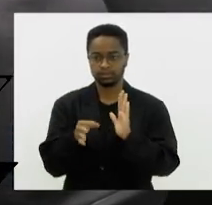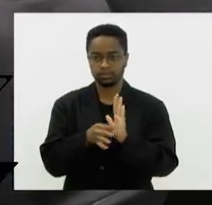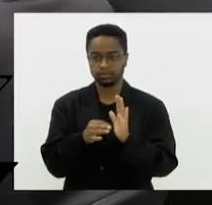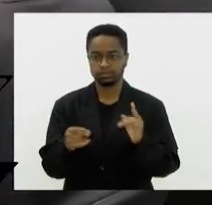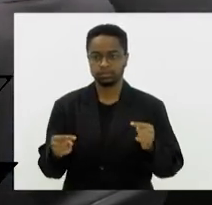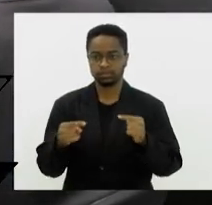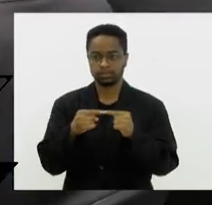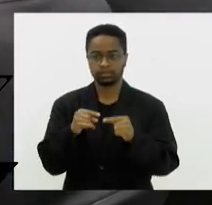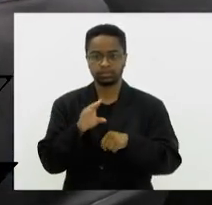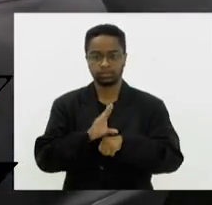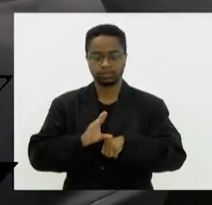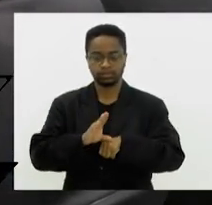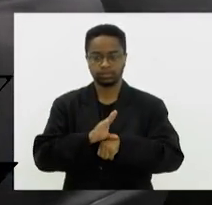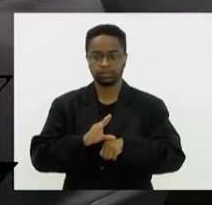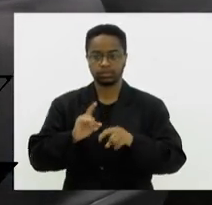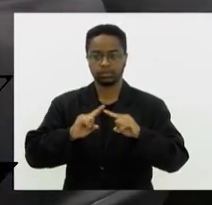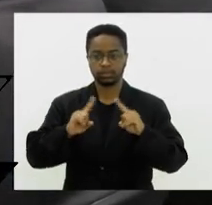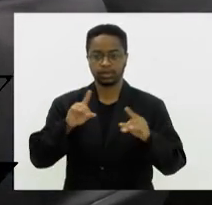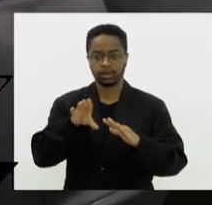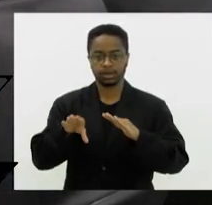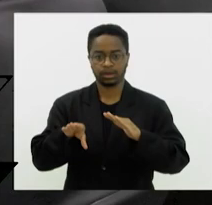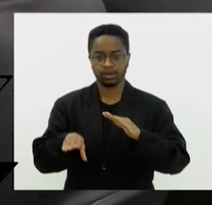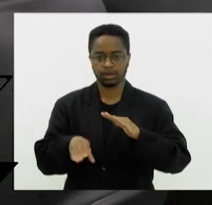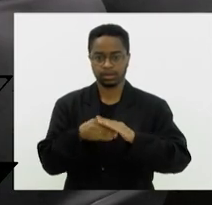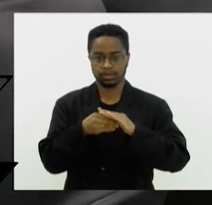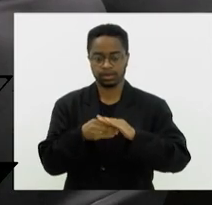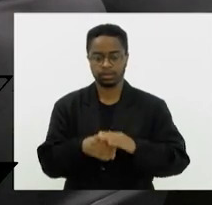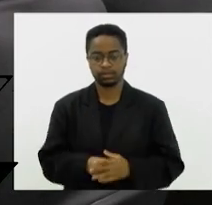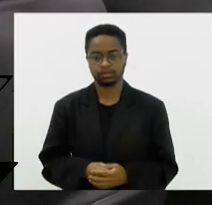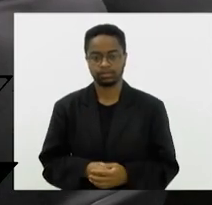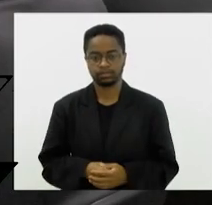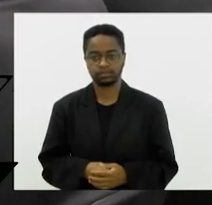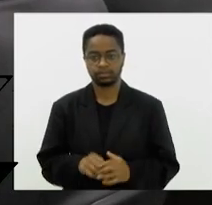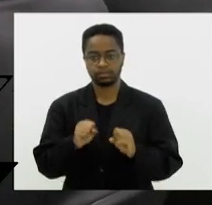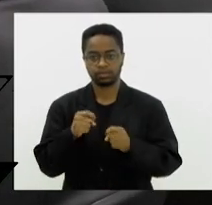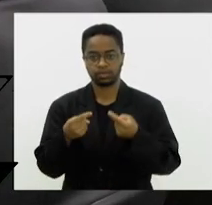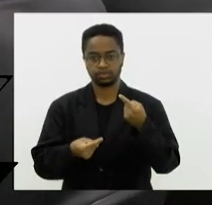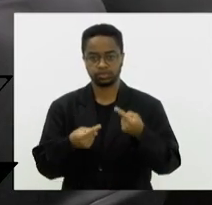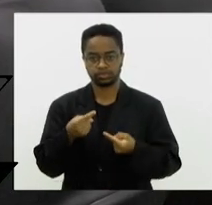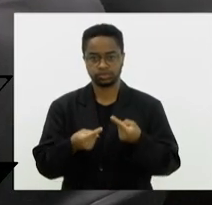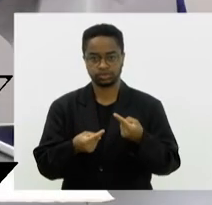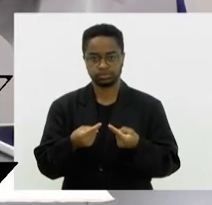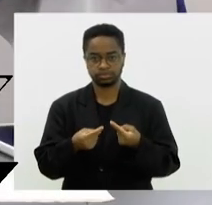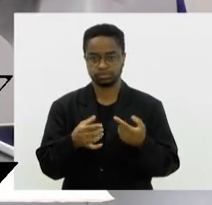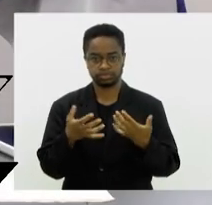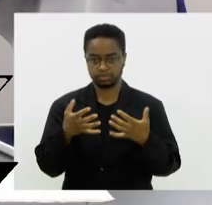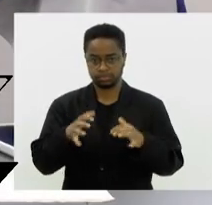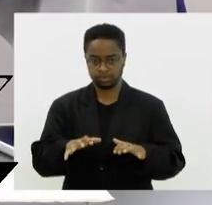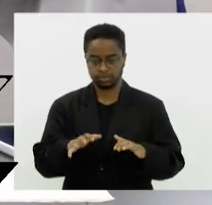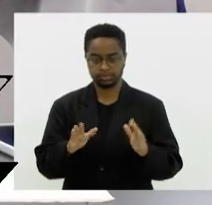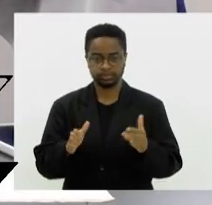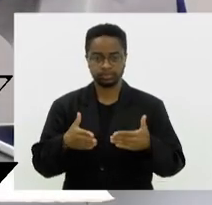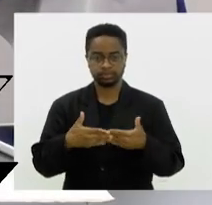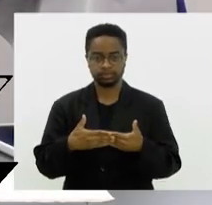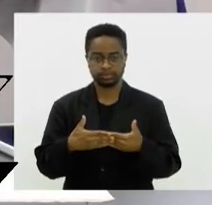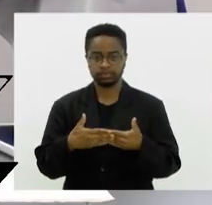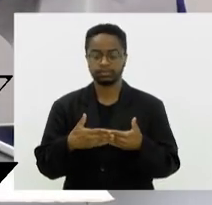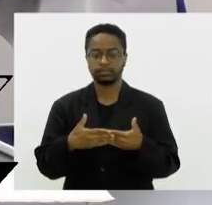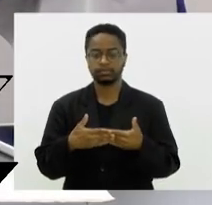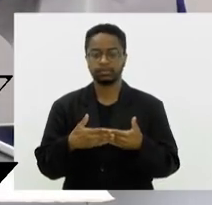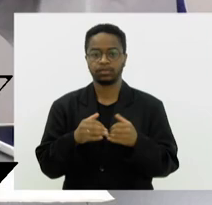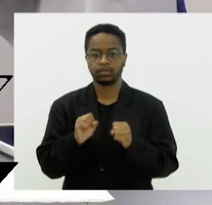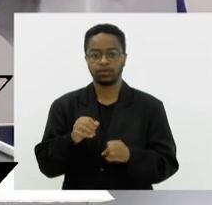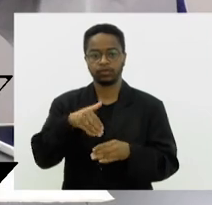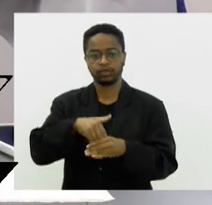pela constitucionalidade com emendas. Em discussão... Não havendo quem queira discutir, encerrada a discussão,